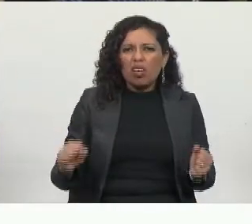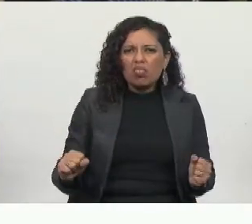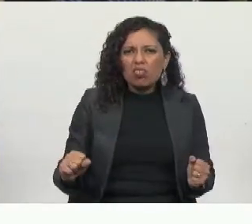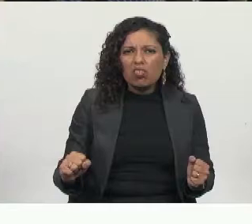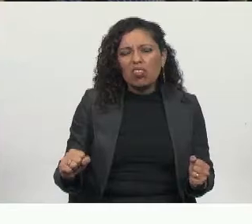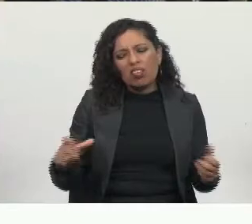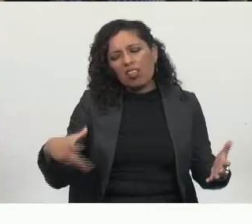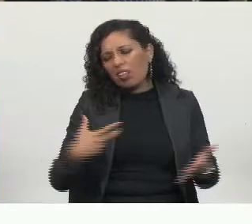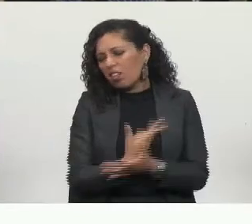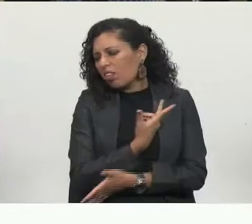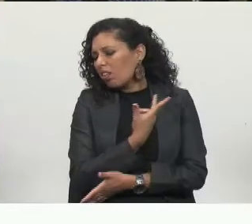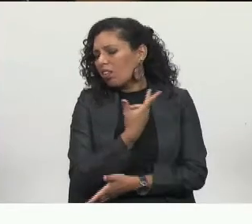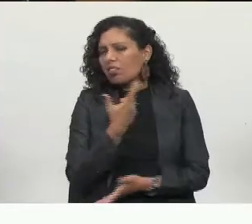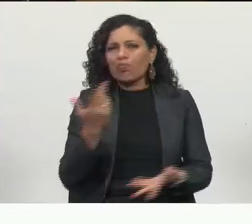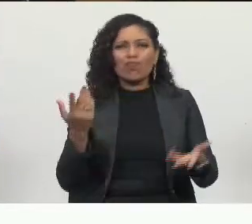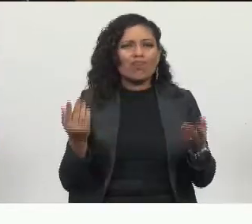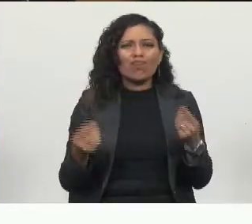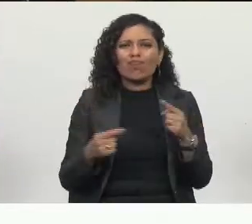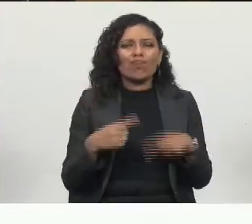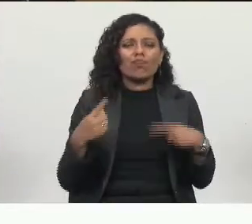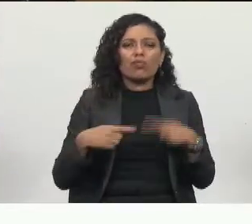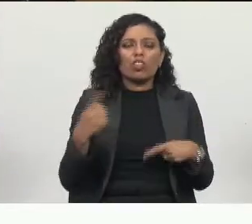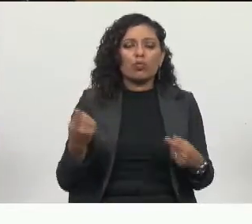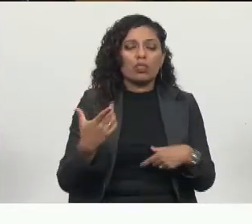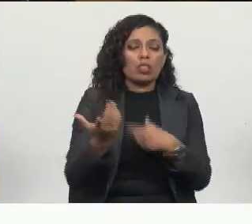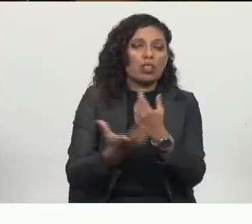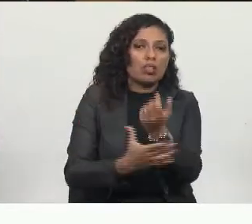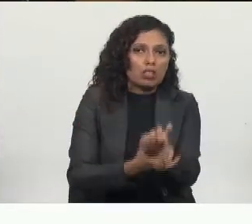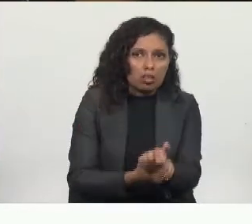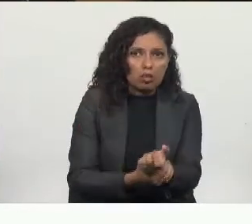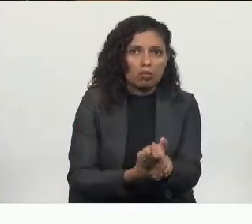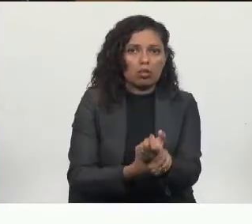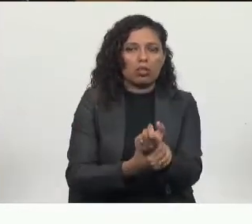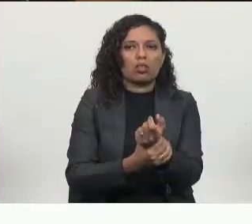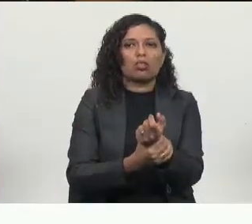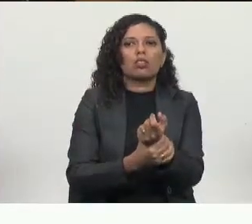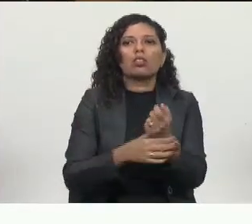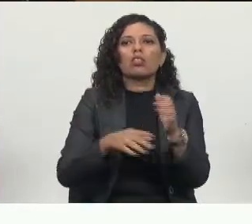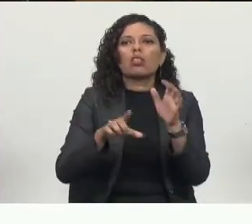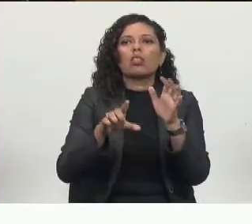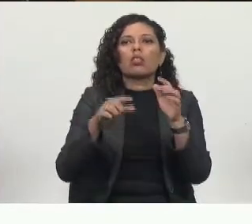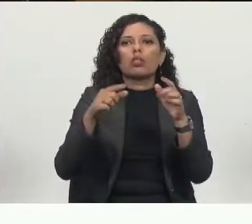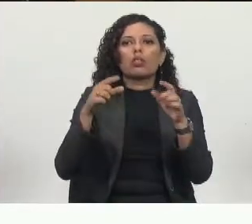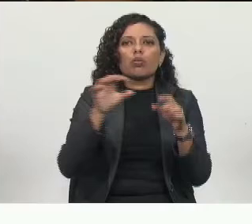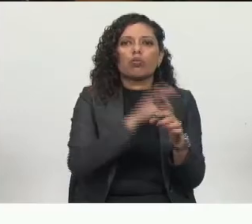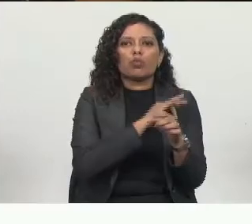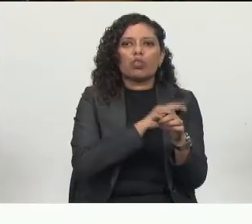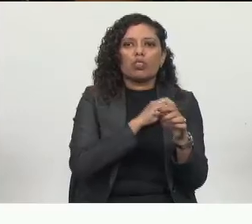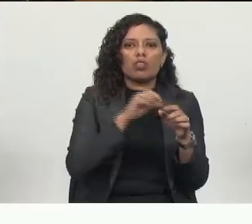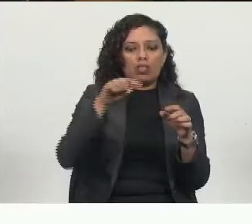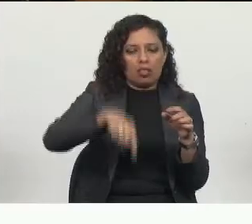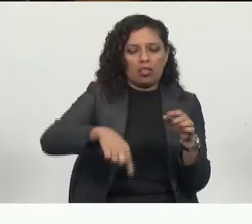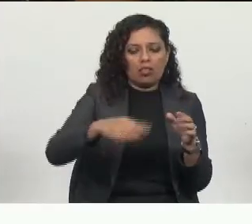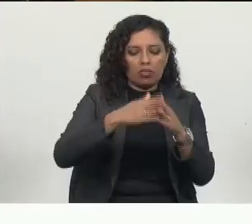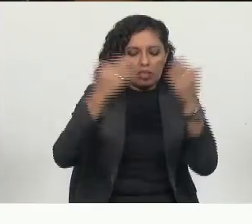dizer, é um absurdo tudo isso que acontece. A nossa segurança, polícia legislativa, e o polícia sem arma? Como é que a polícia fica sem